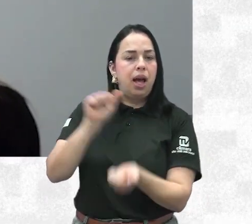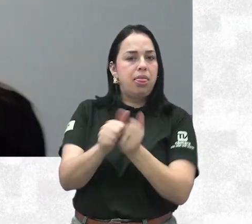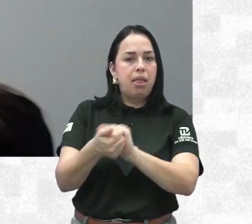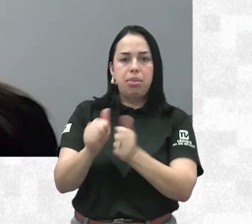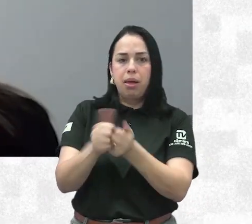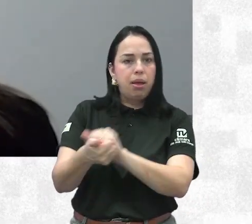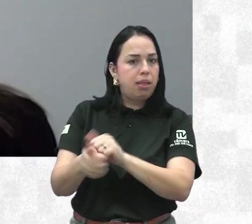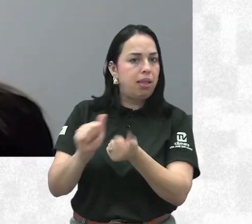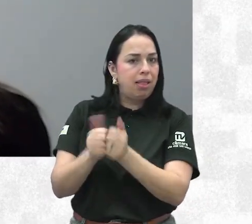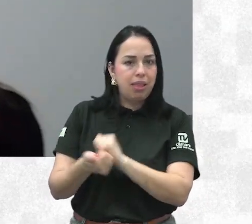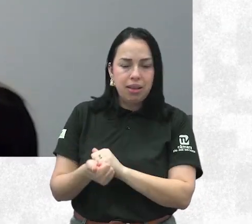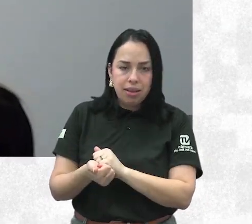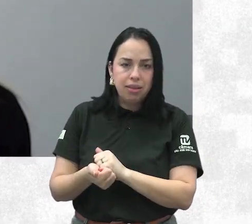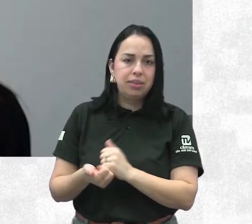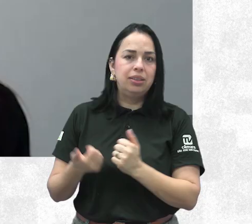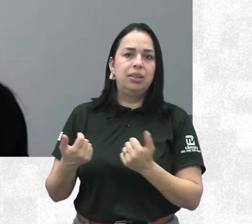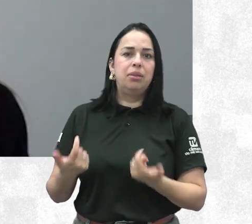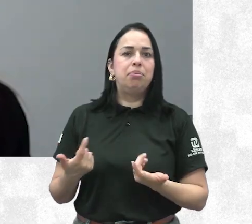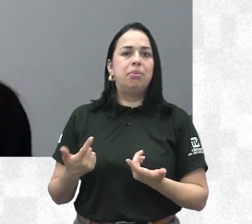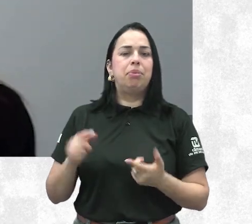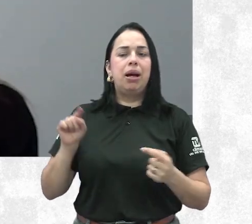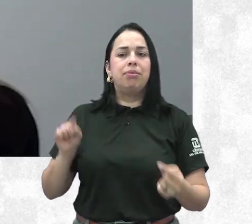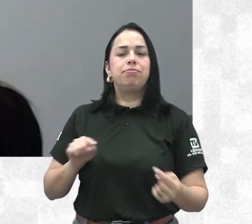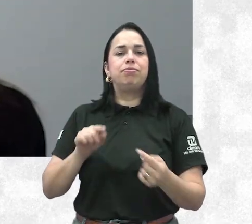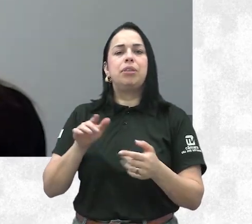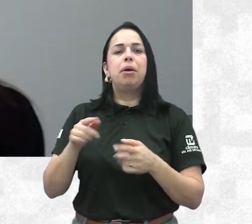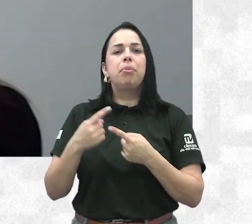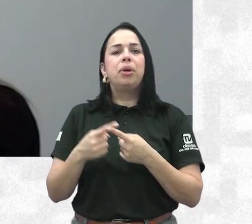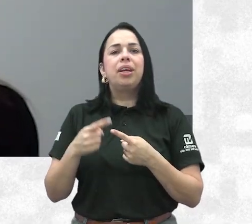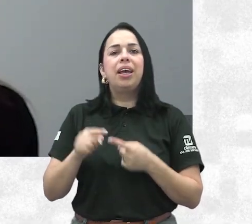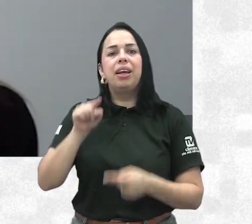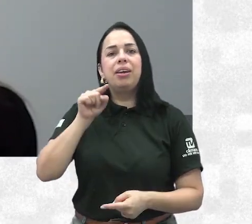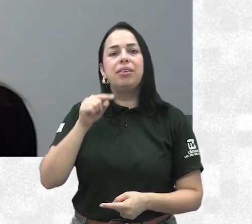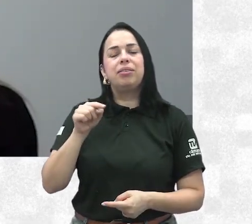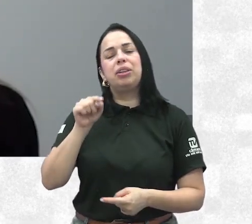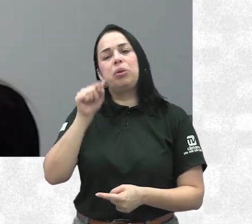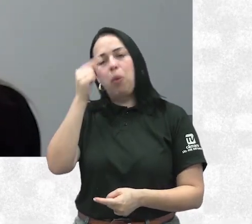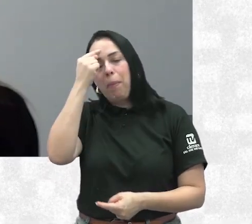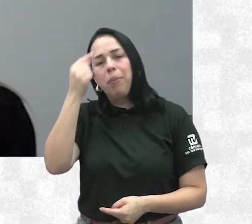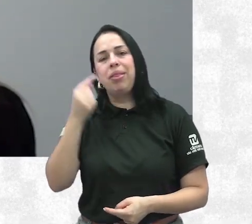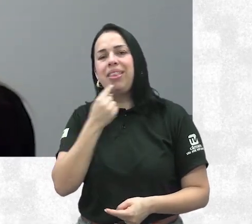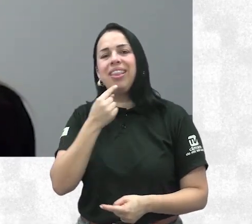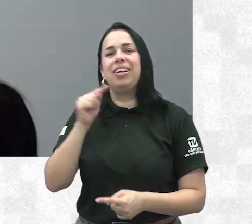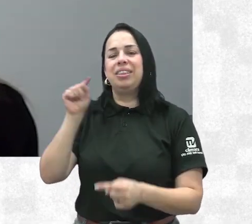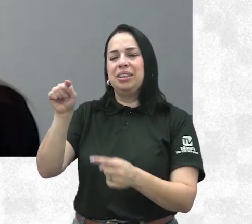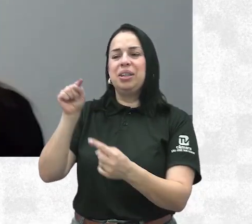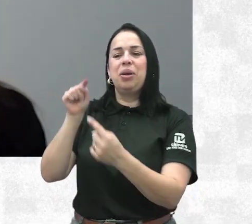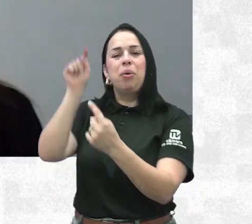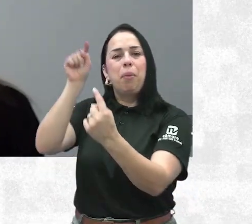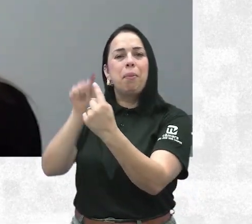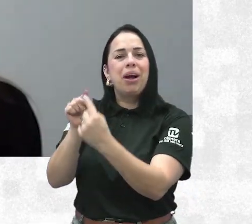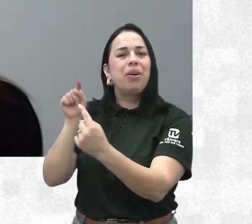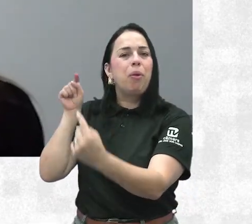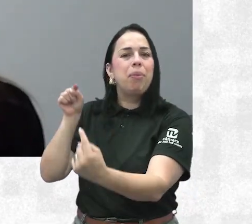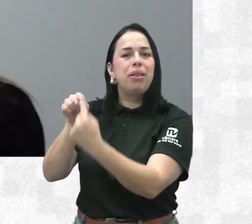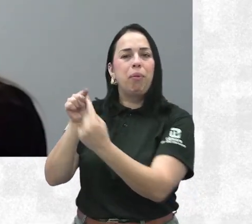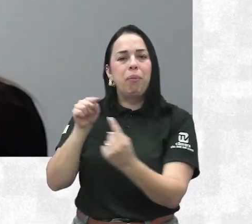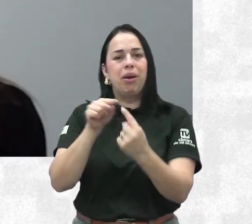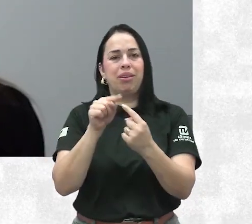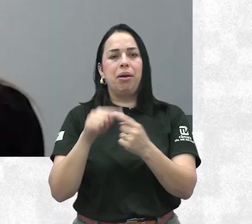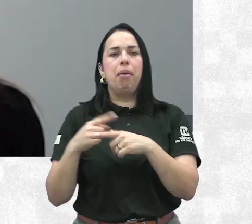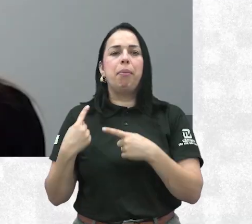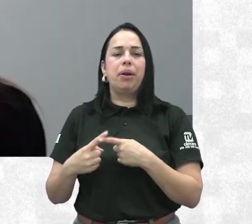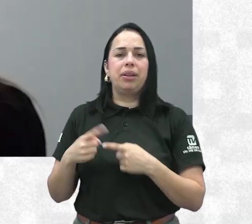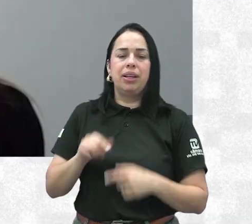permanentemente adaptando algumas políticas para atender os diferentes perfis, né, que vão ser alterados ao longo